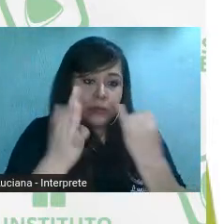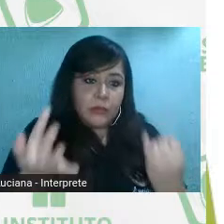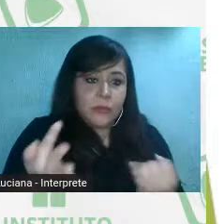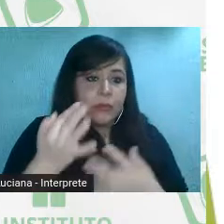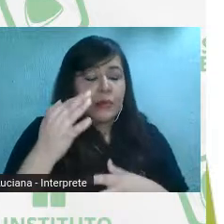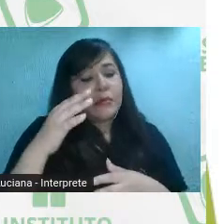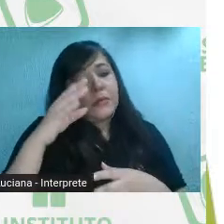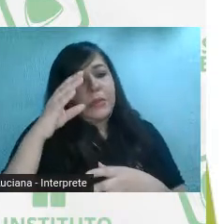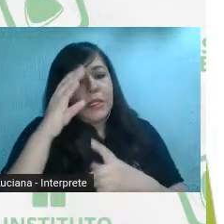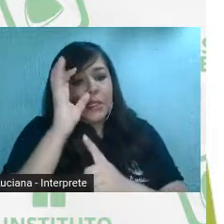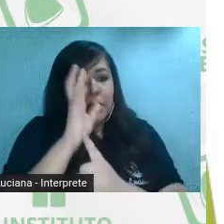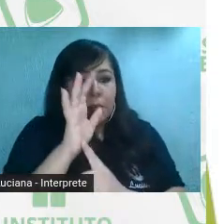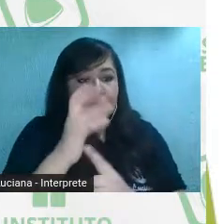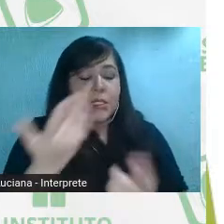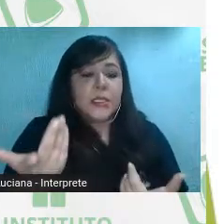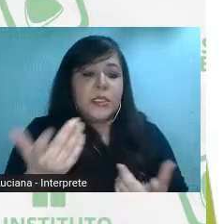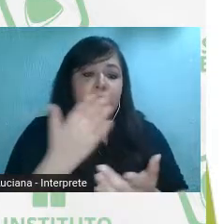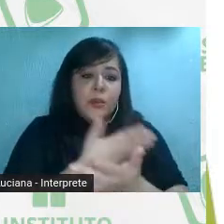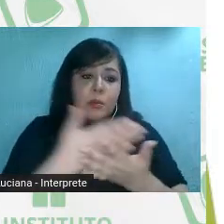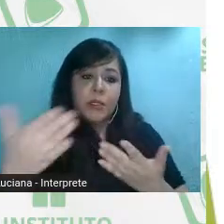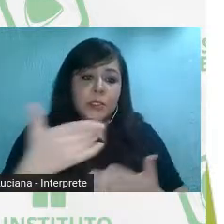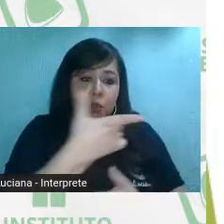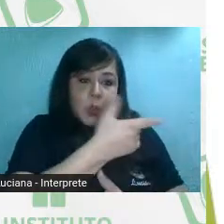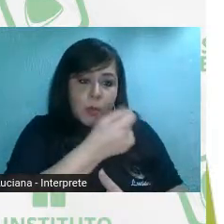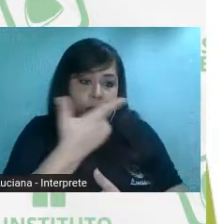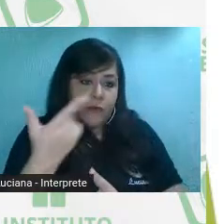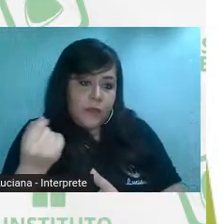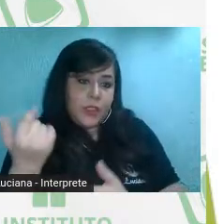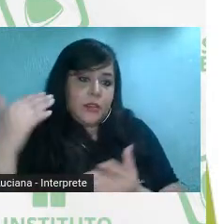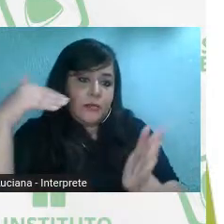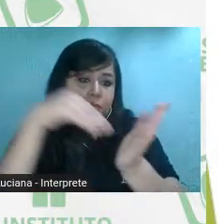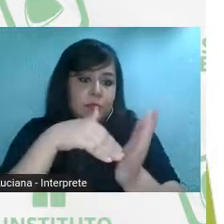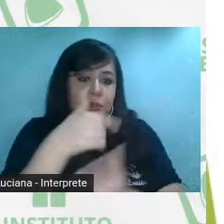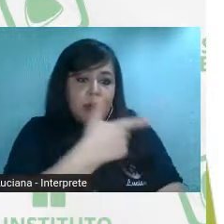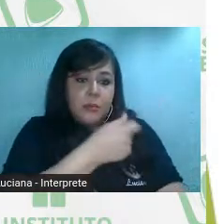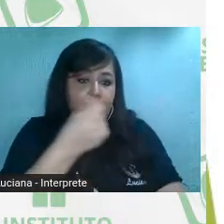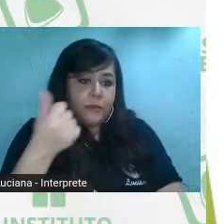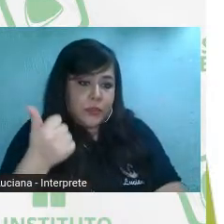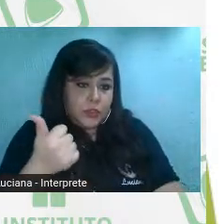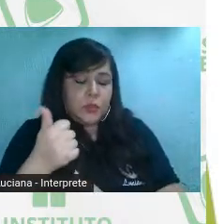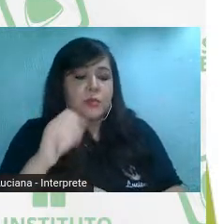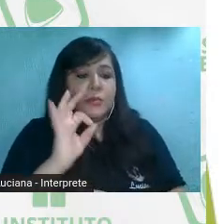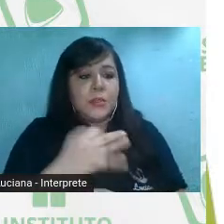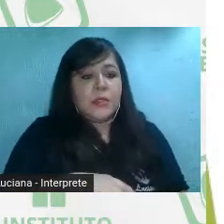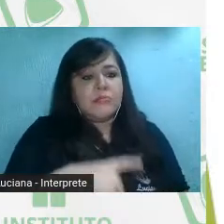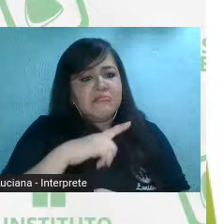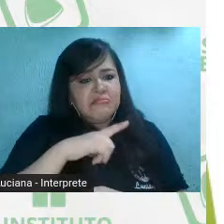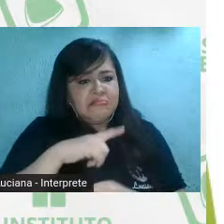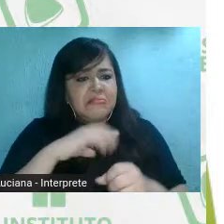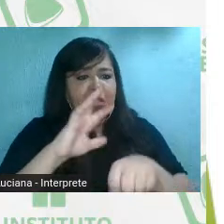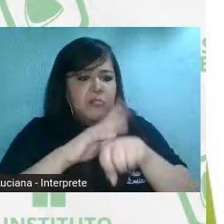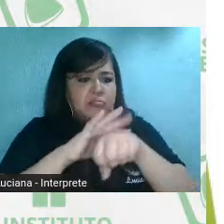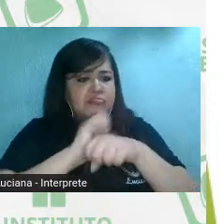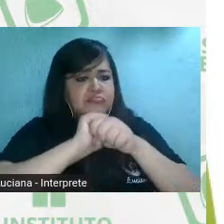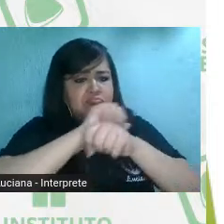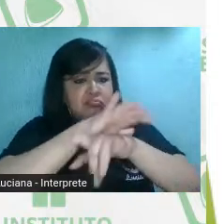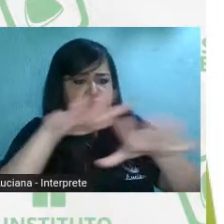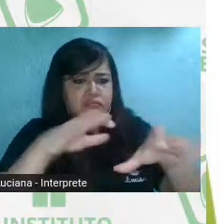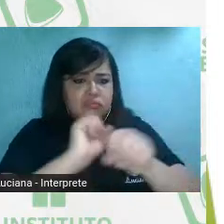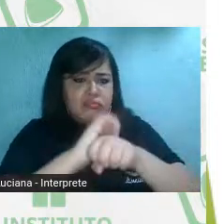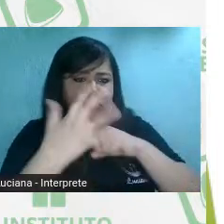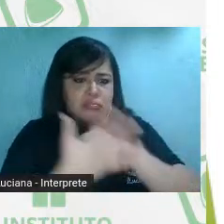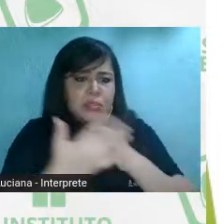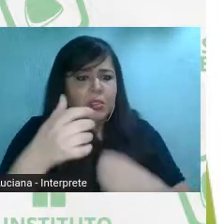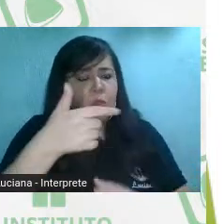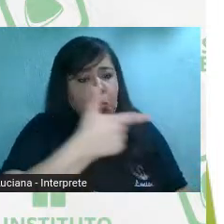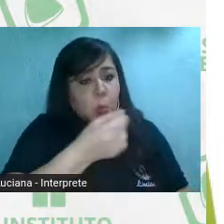de 2021. Então, diante dessa pandemia, né, do Covid-19, todos os encontros e experiências, eles ocorreram de